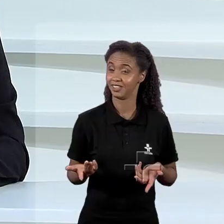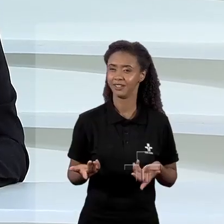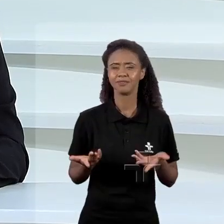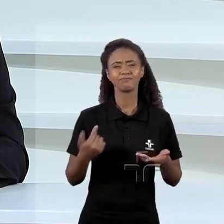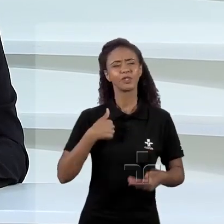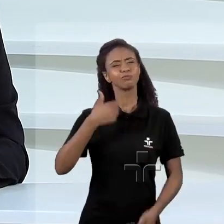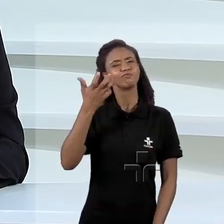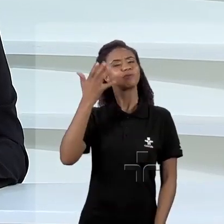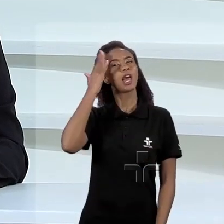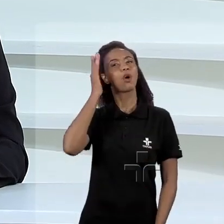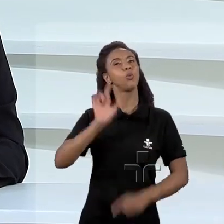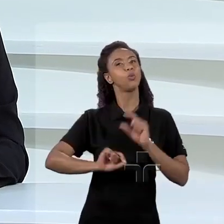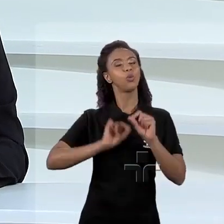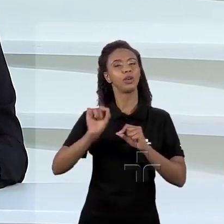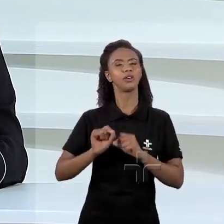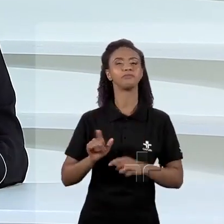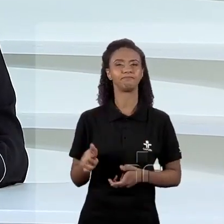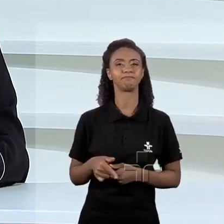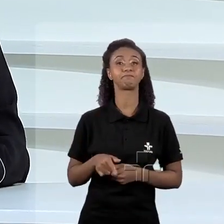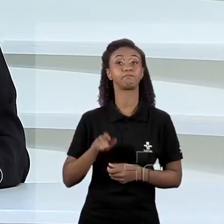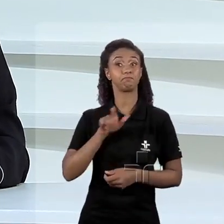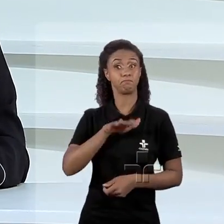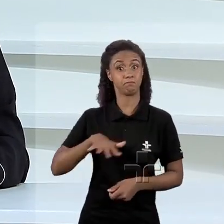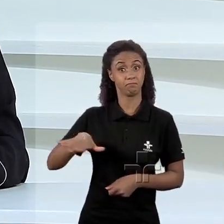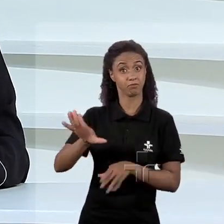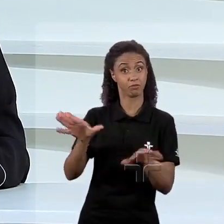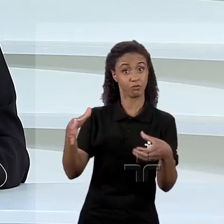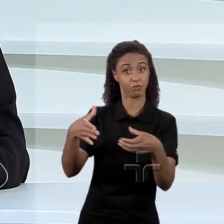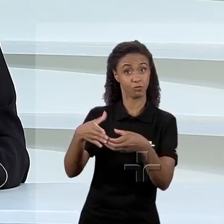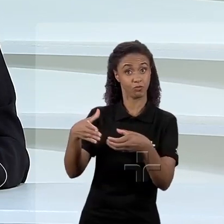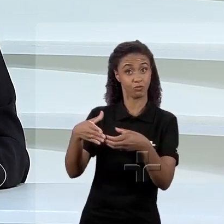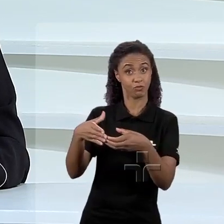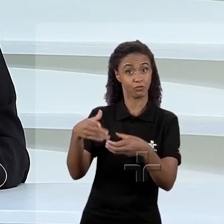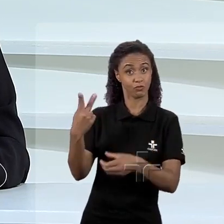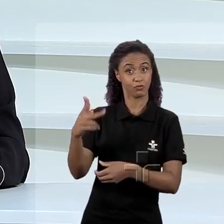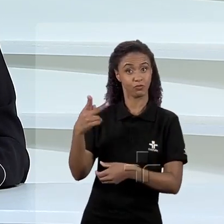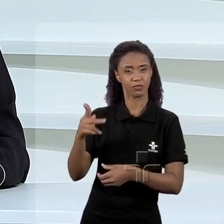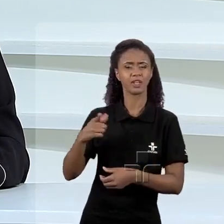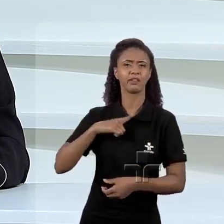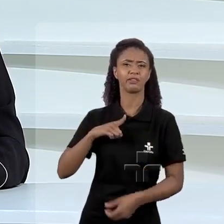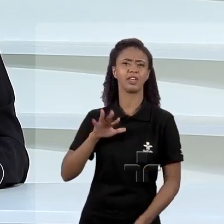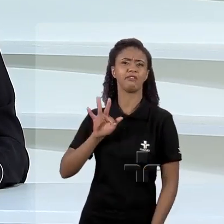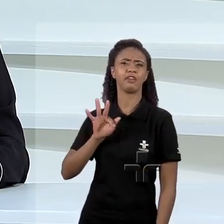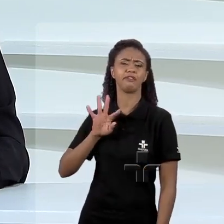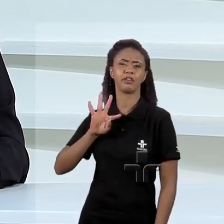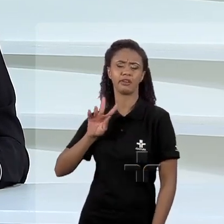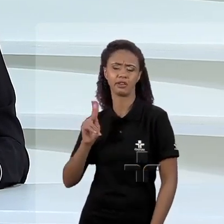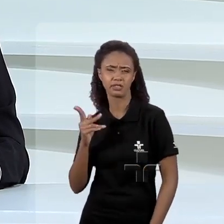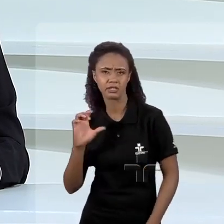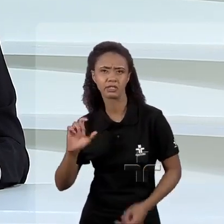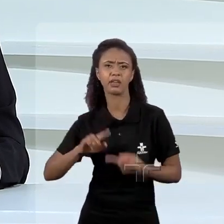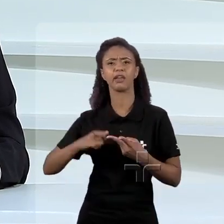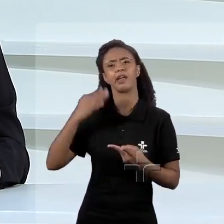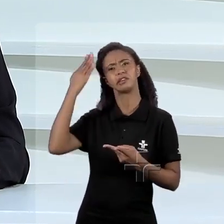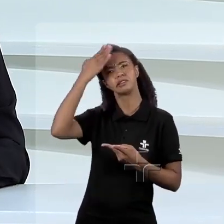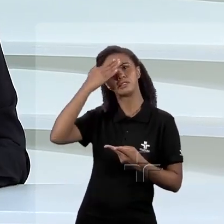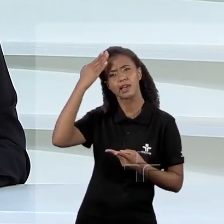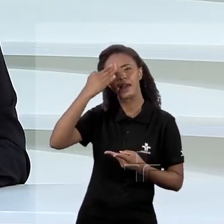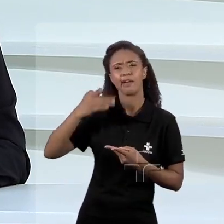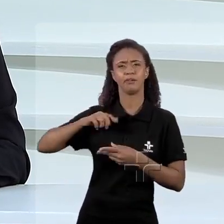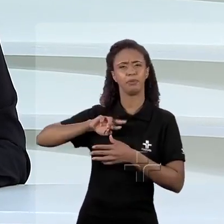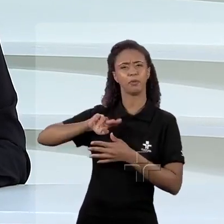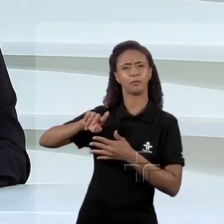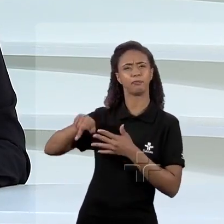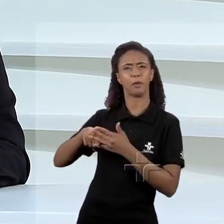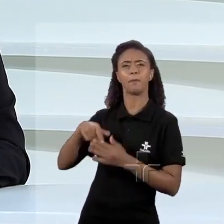coisa seguinte, as principais cabeças do seu partido, Tasso Gereissati, Fernando Henrique Cardoso, José Serra, Geraldo Alckmin, não veem no Bolsonaro a